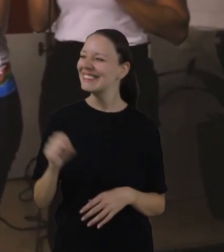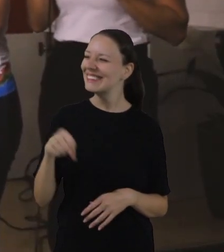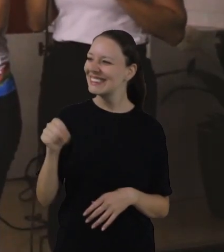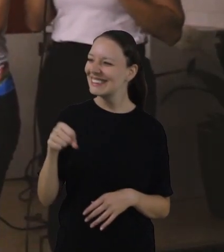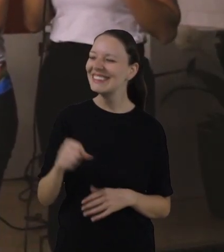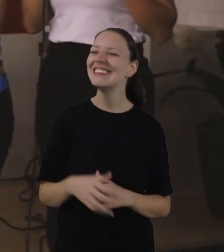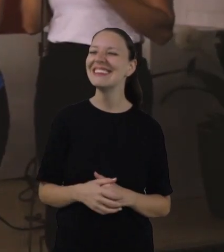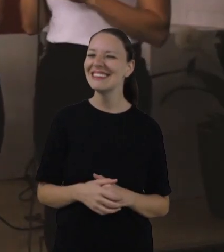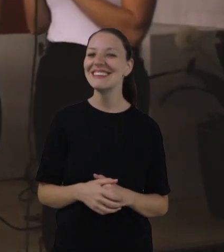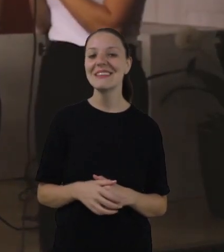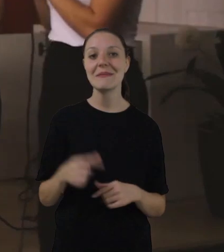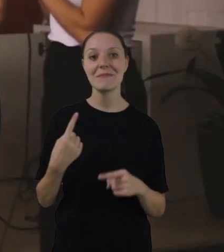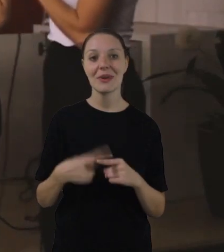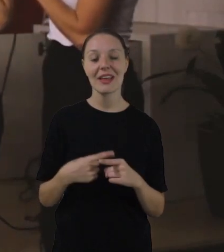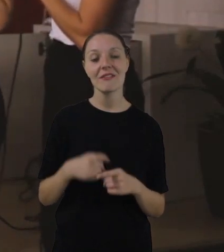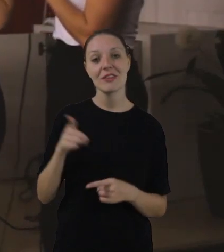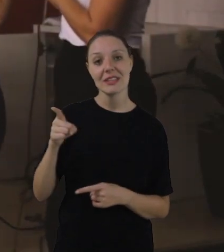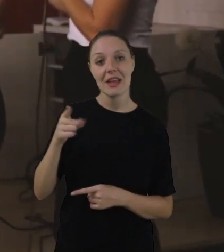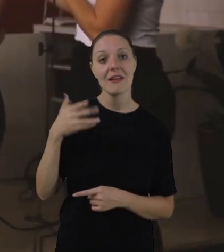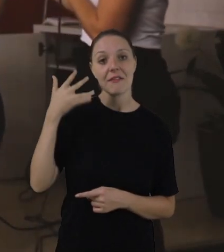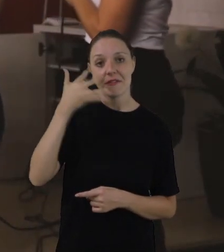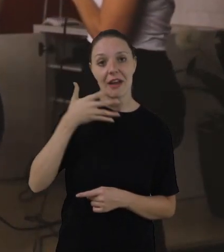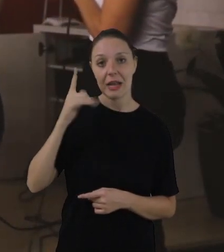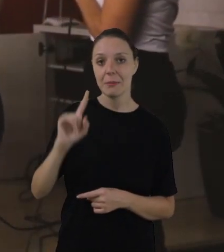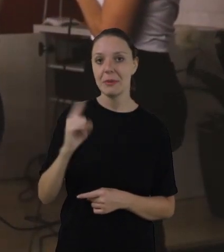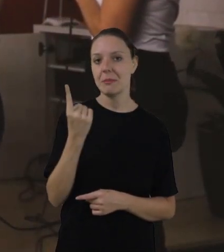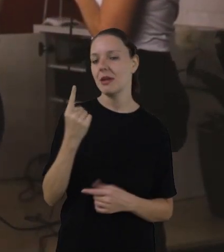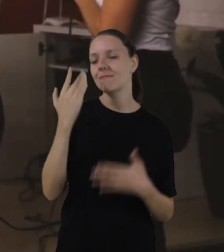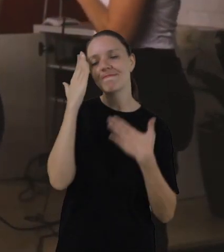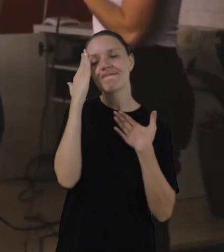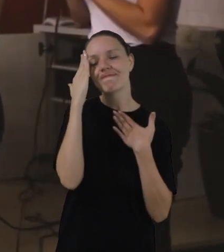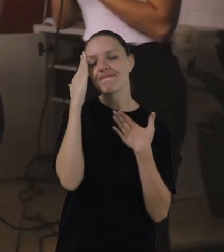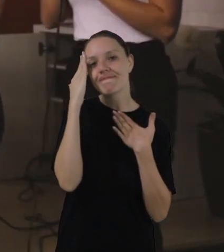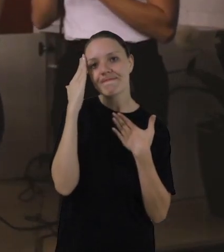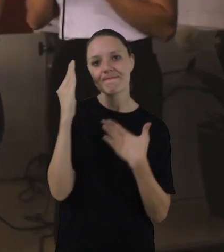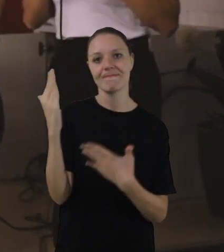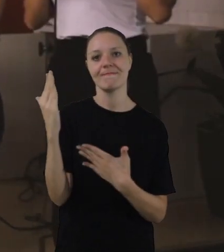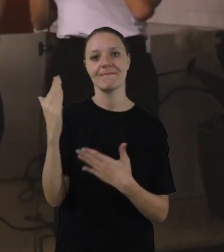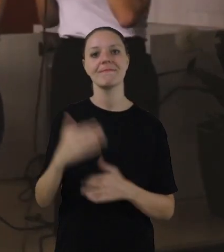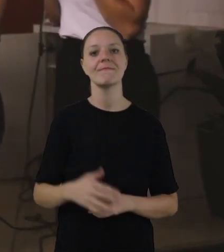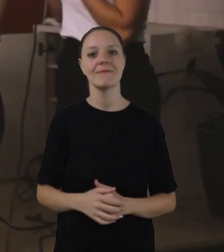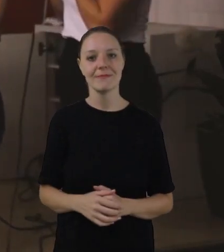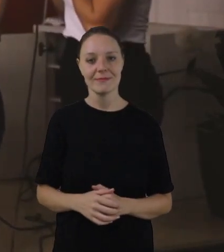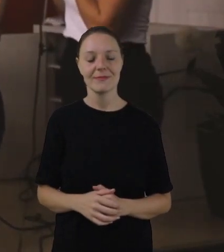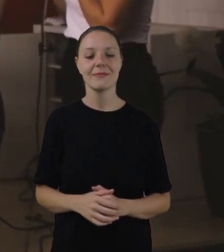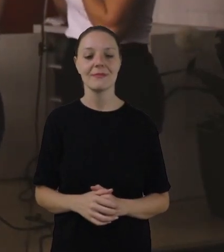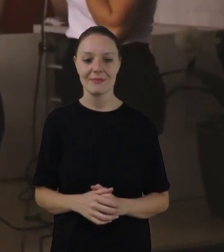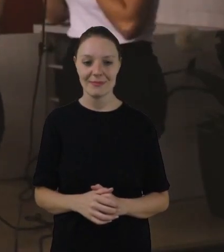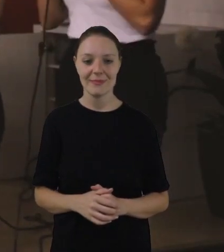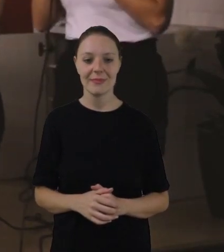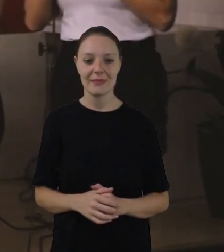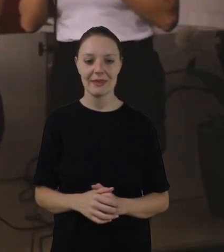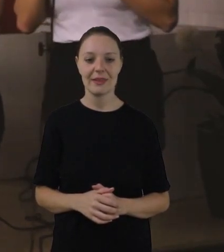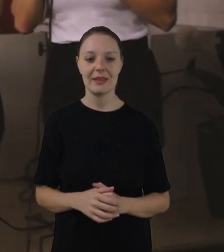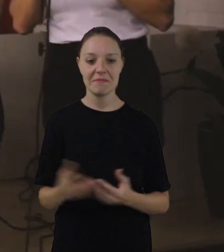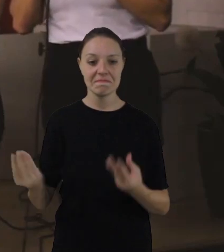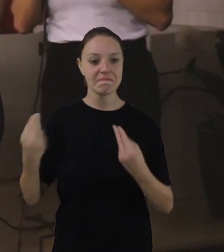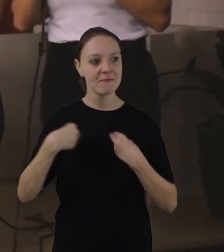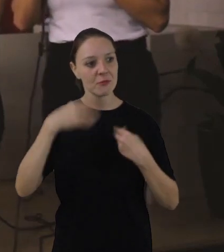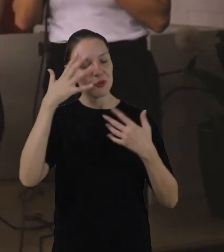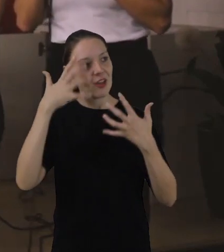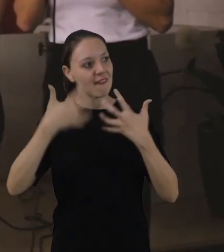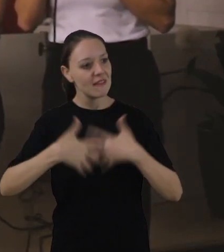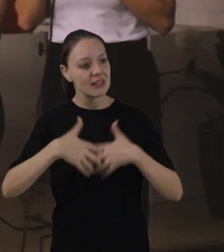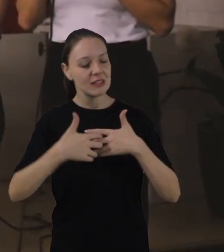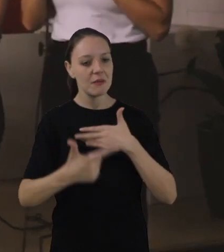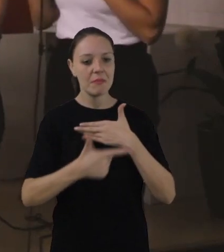foi... A tua fala, Dani, primeiro, obrigada. Me fez refletir muito do nosso